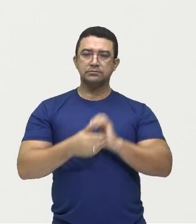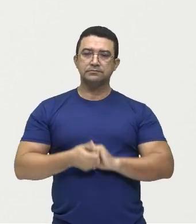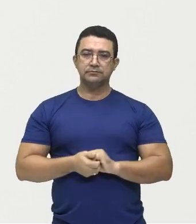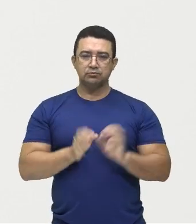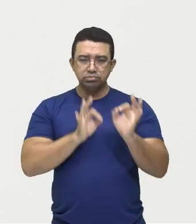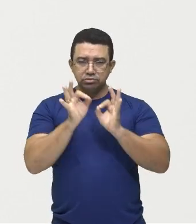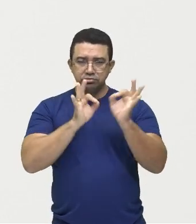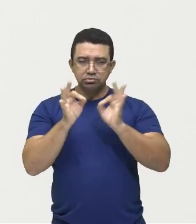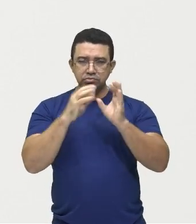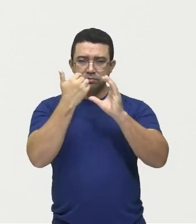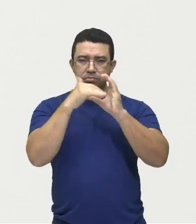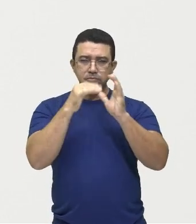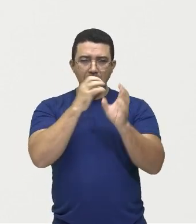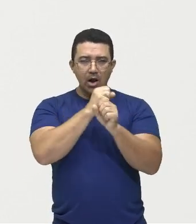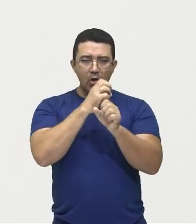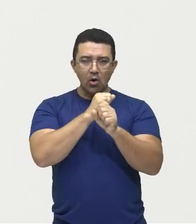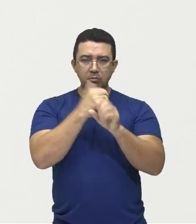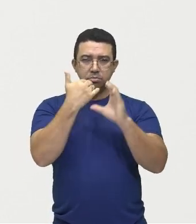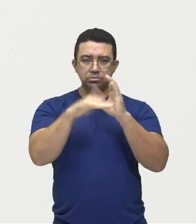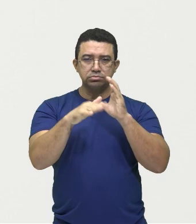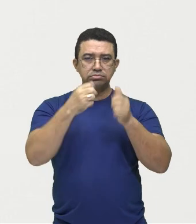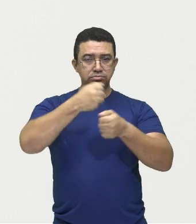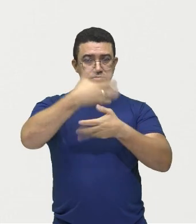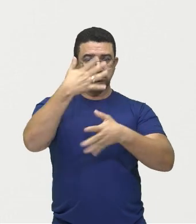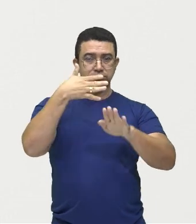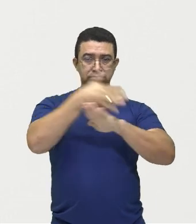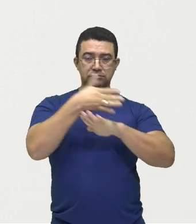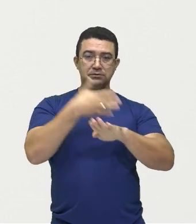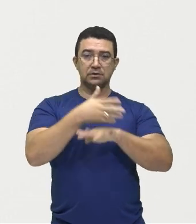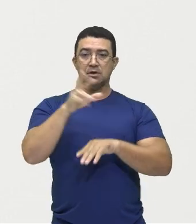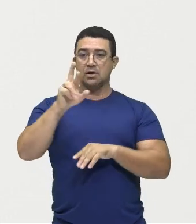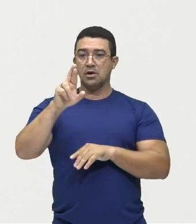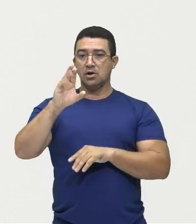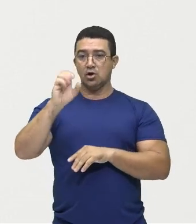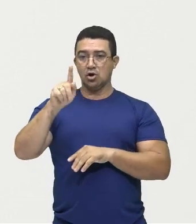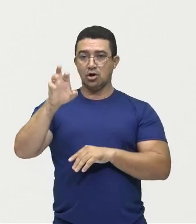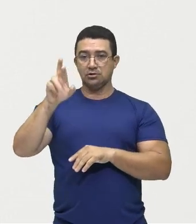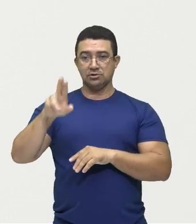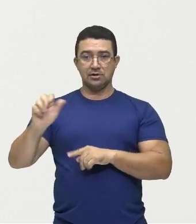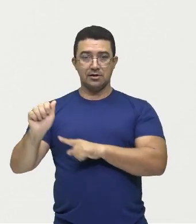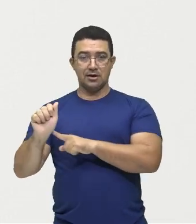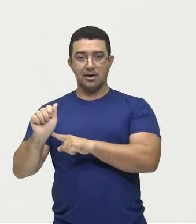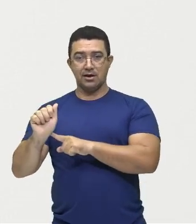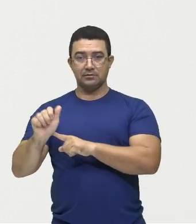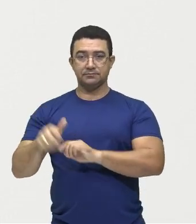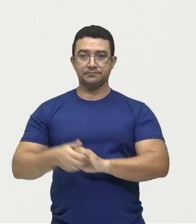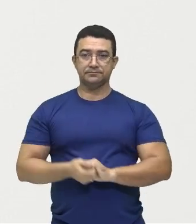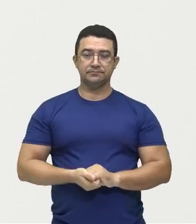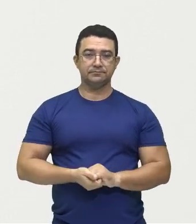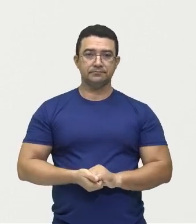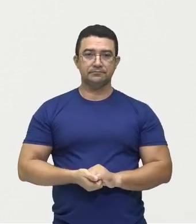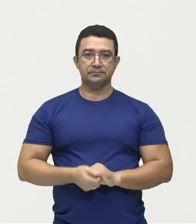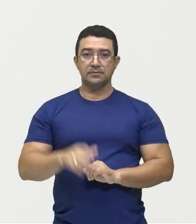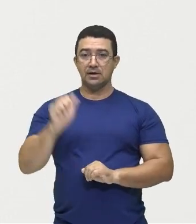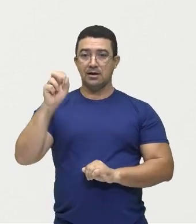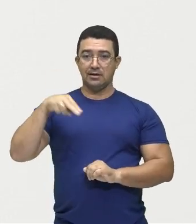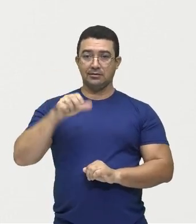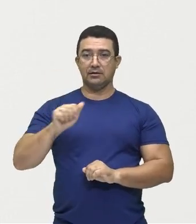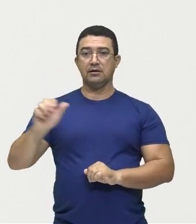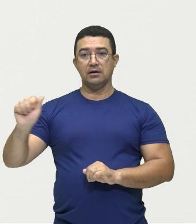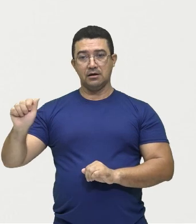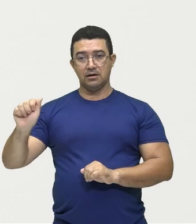aqui um cálculo, colocou, né? Quem mais? O Roger está colocando 29, letra A, Ana Beatriz, letra